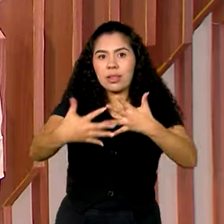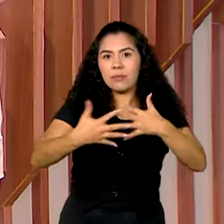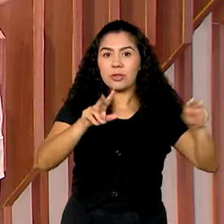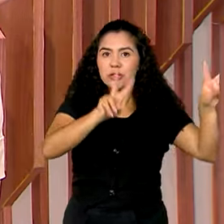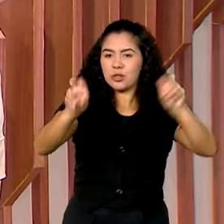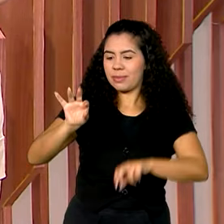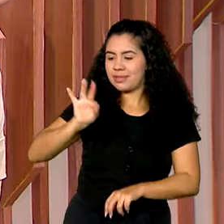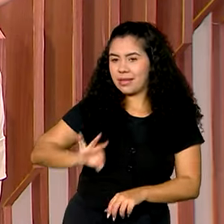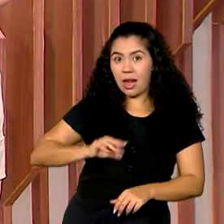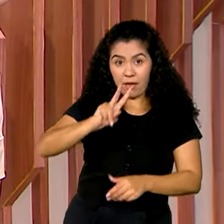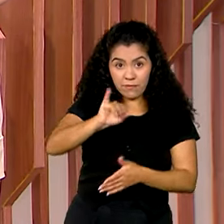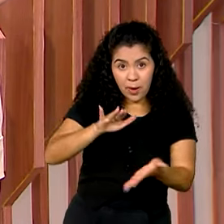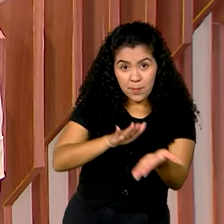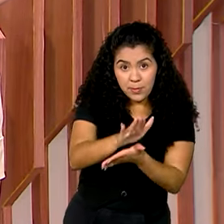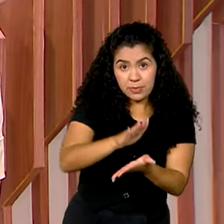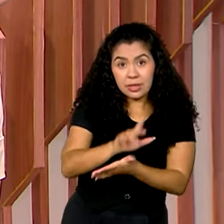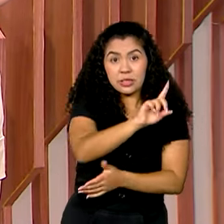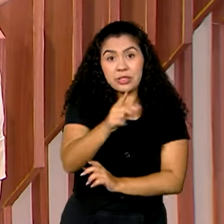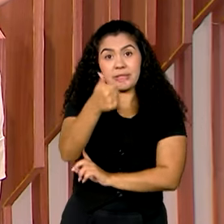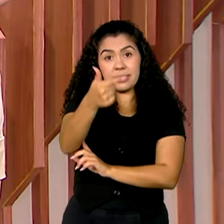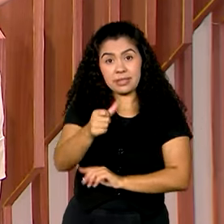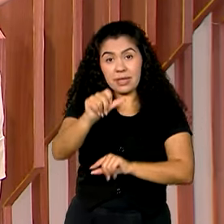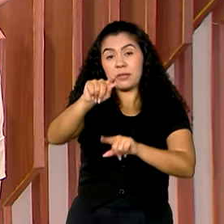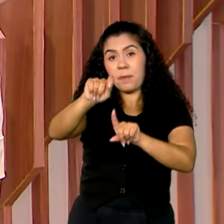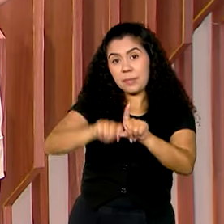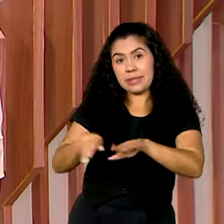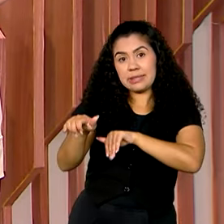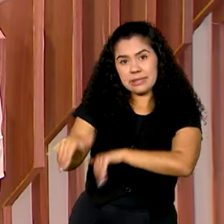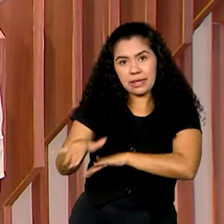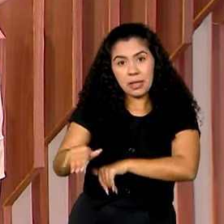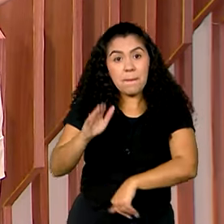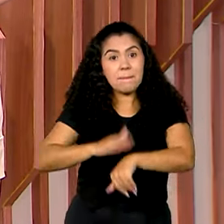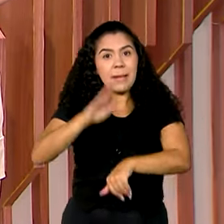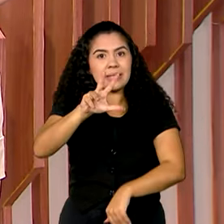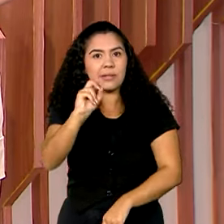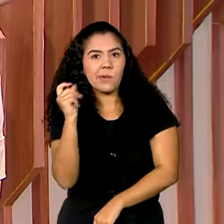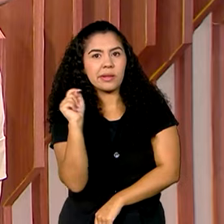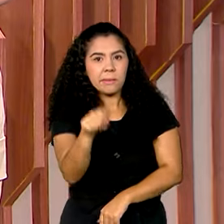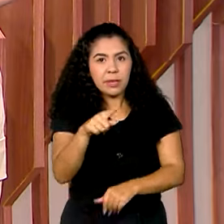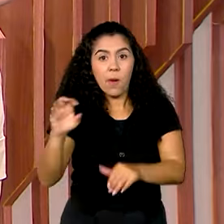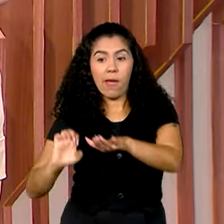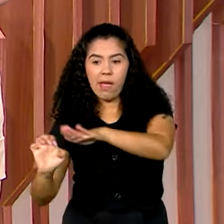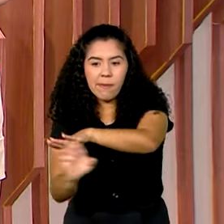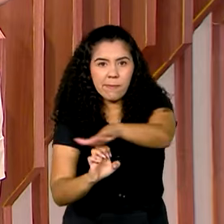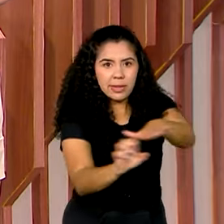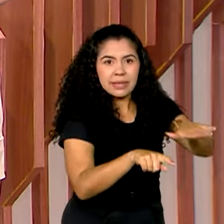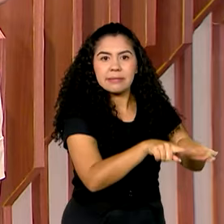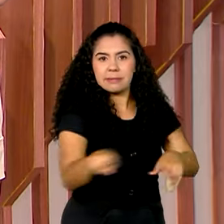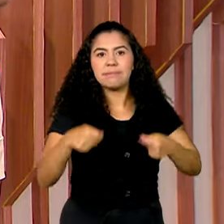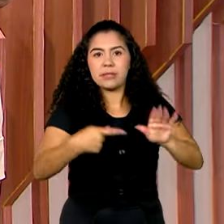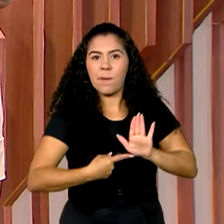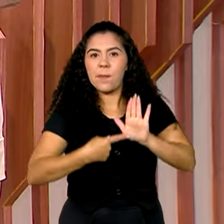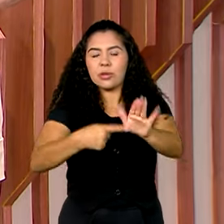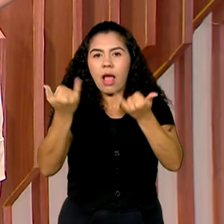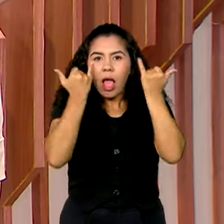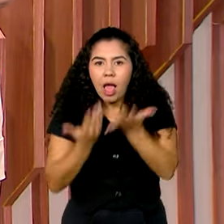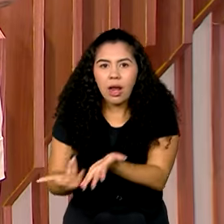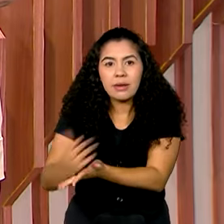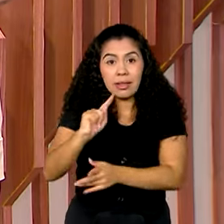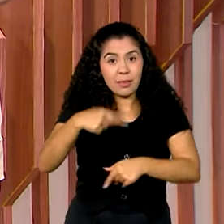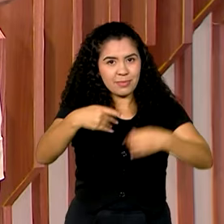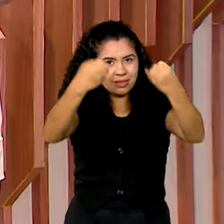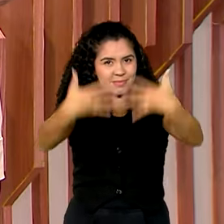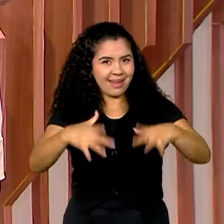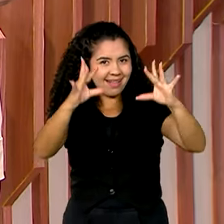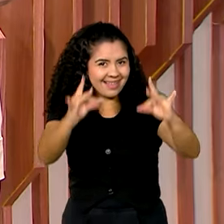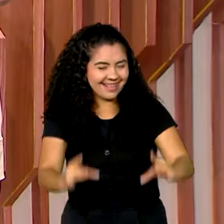ser publicado no dia 16 de setembro. Mais de 50 mil empresas devem apresentar os dados. Os detalhes você